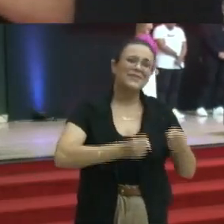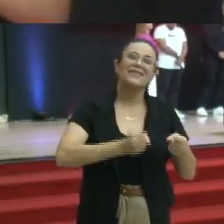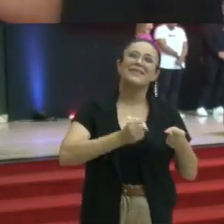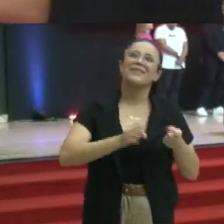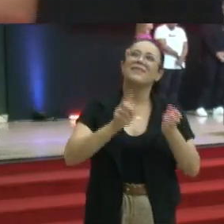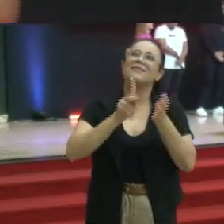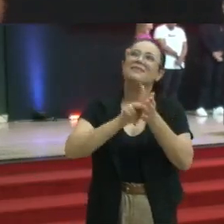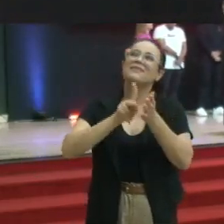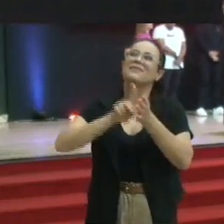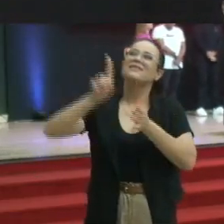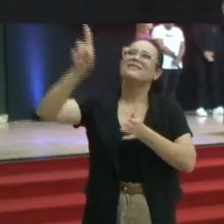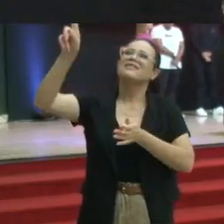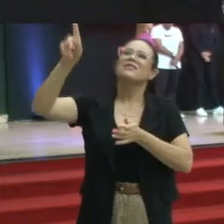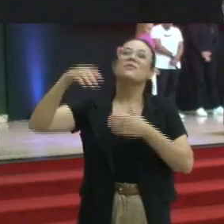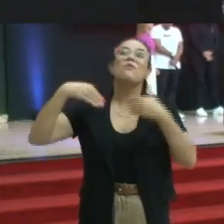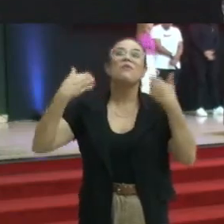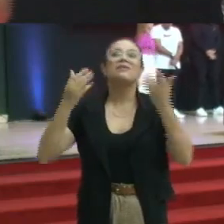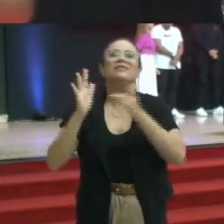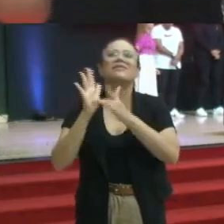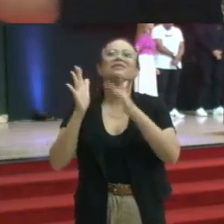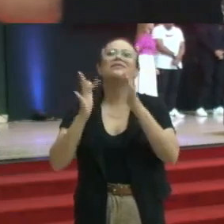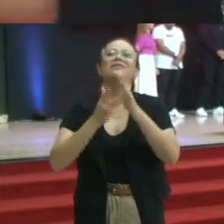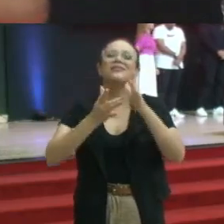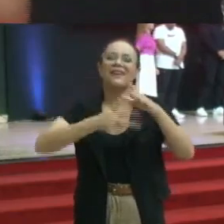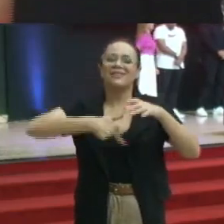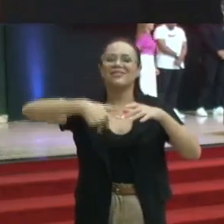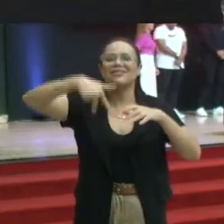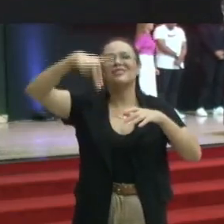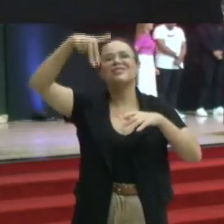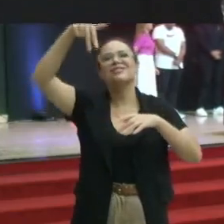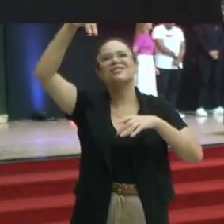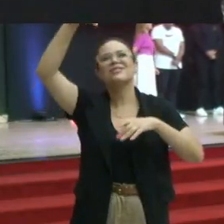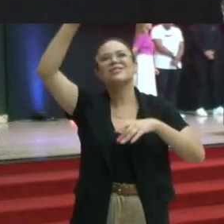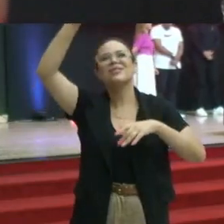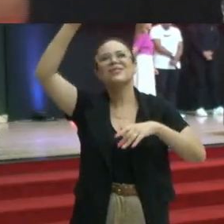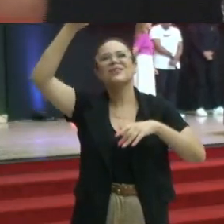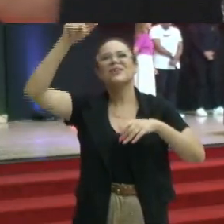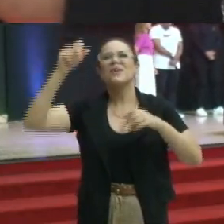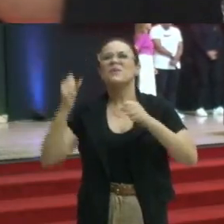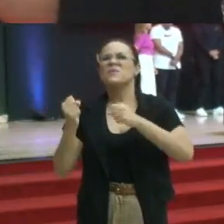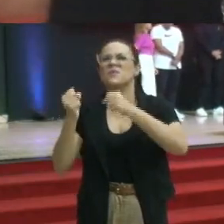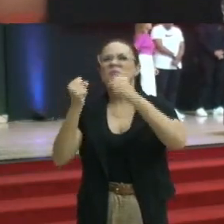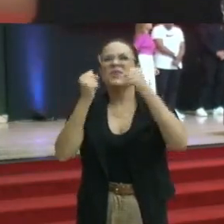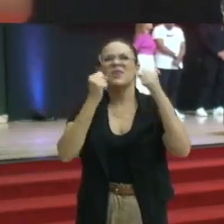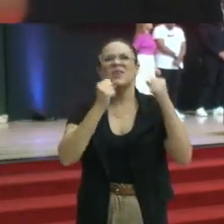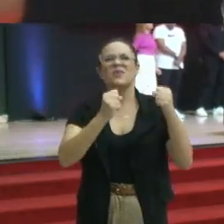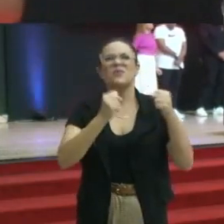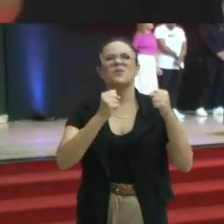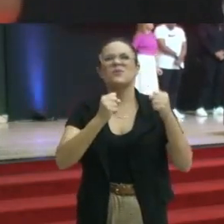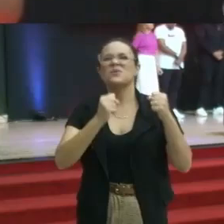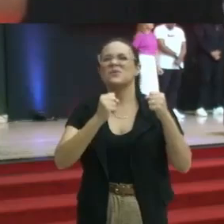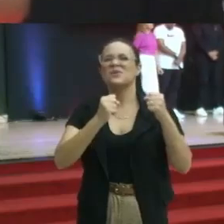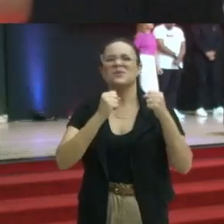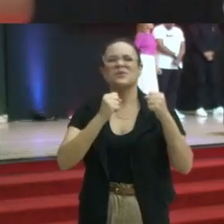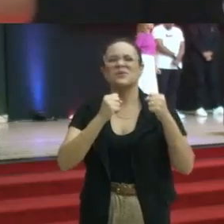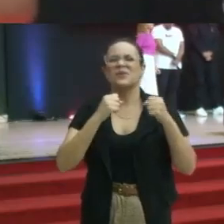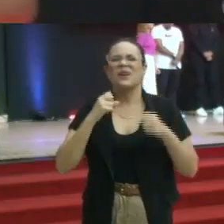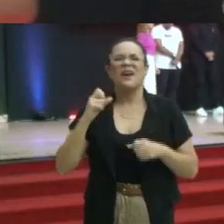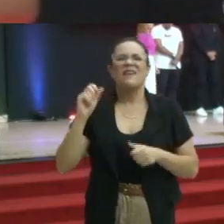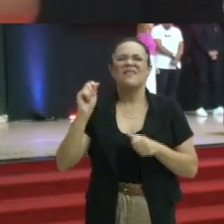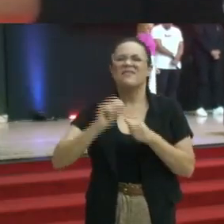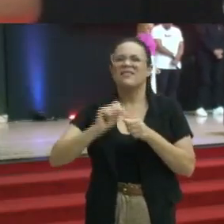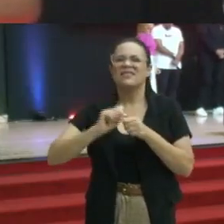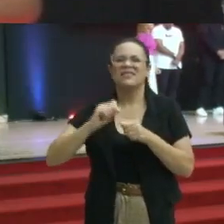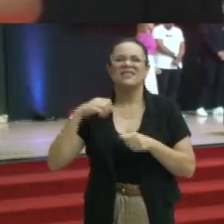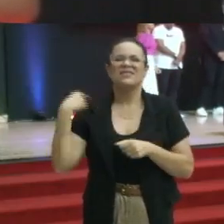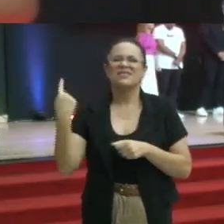ressurreição. O poder da ressurreição agindo na minha vida, agindo na vida do teu